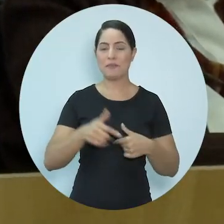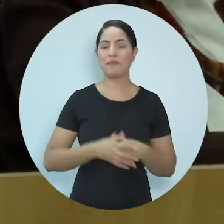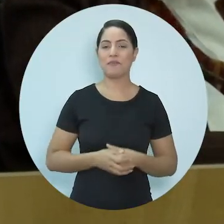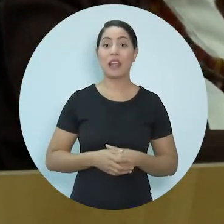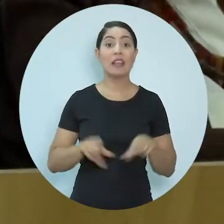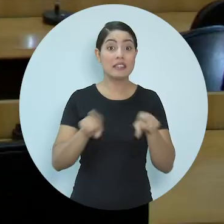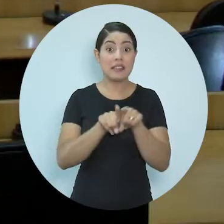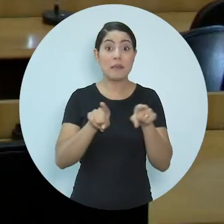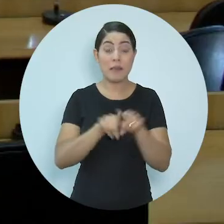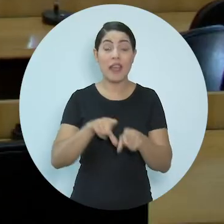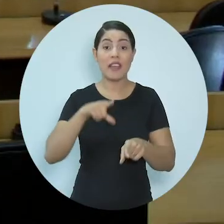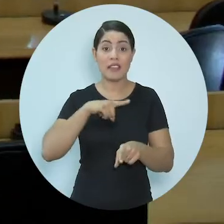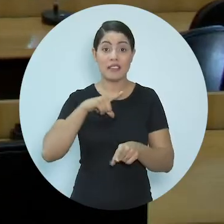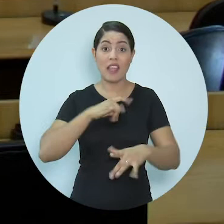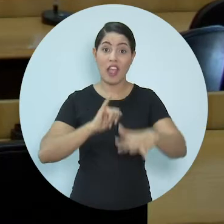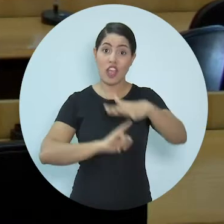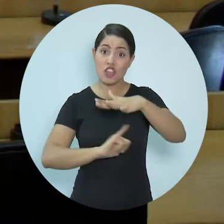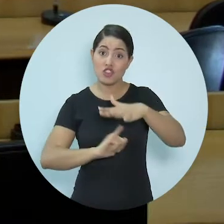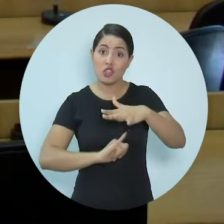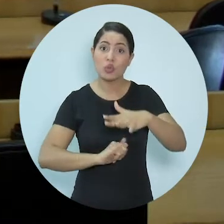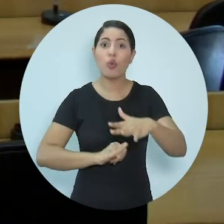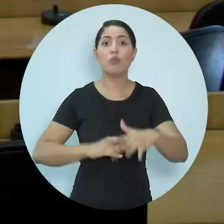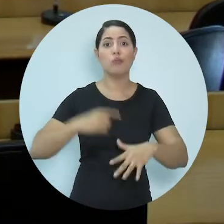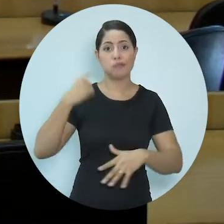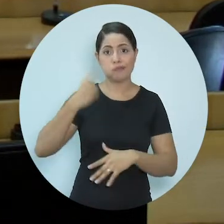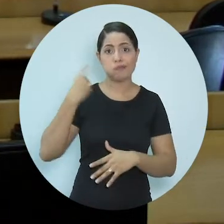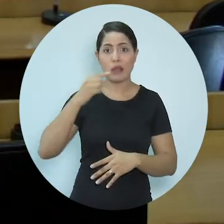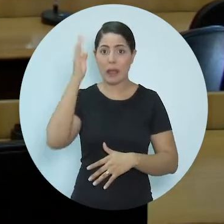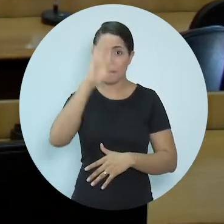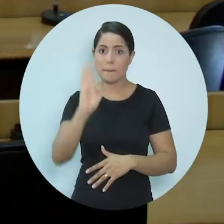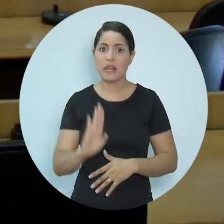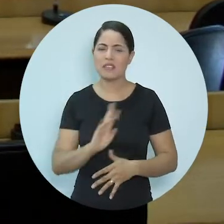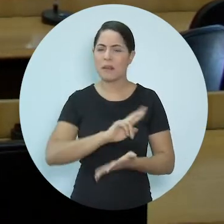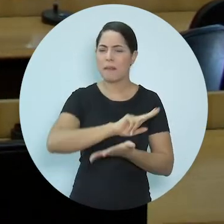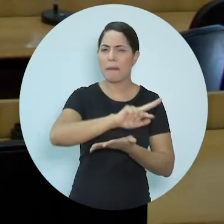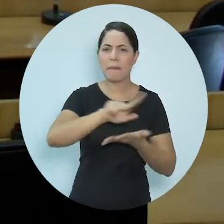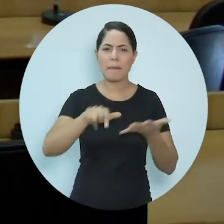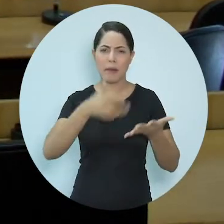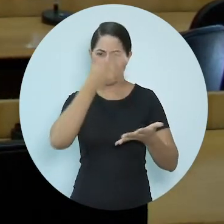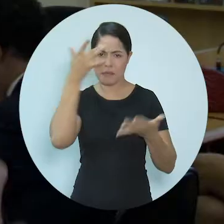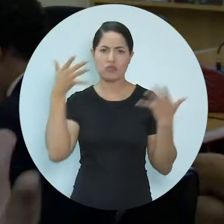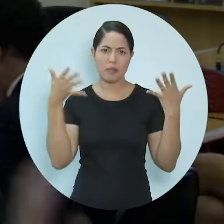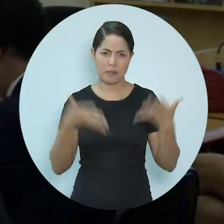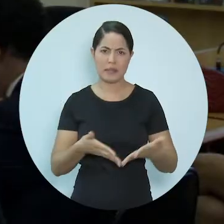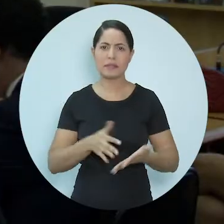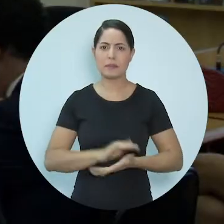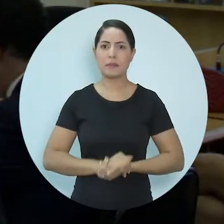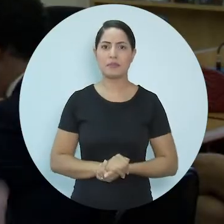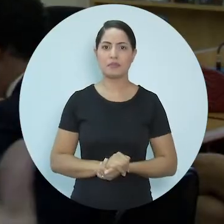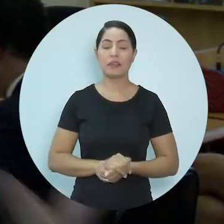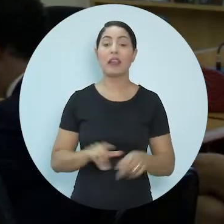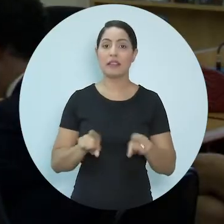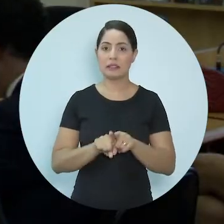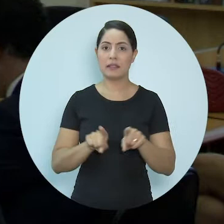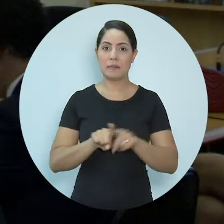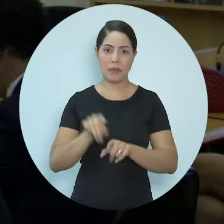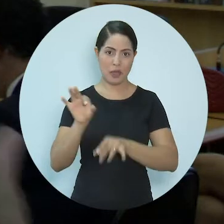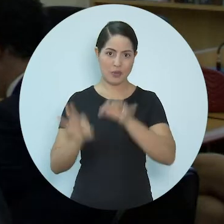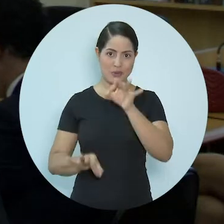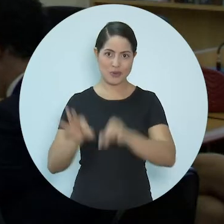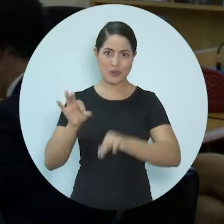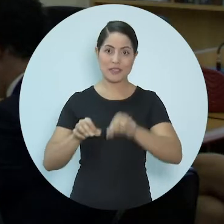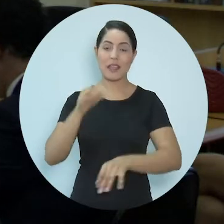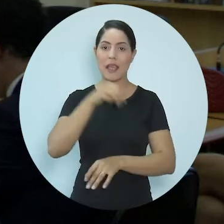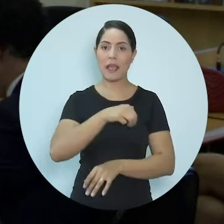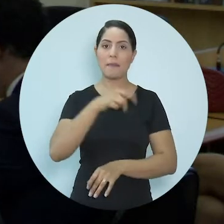do Instituto dos Advogados Brasileiros e outros segmentos da sociedade. A magistratura, o Ministério Público